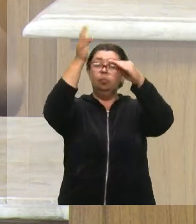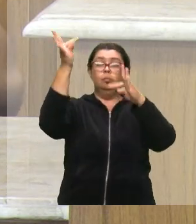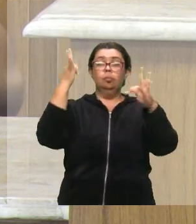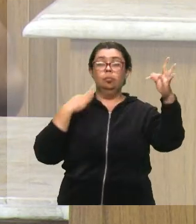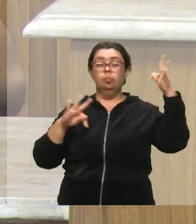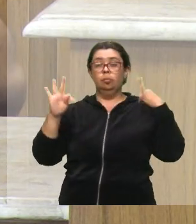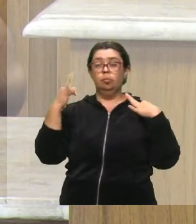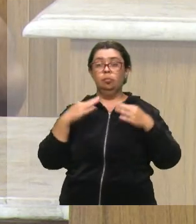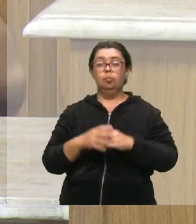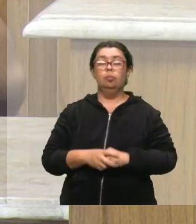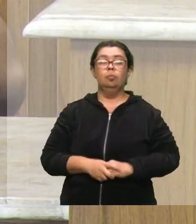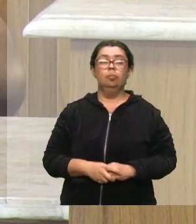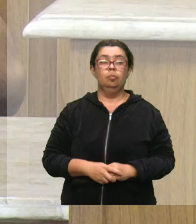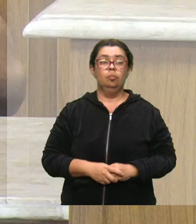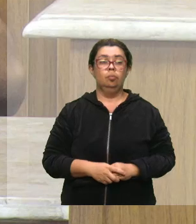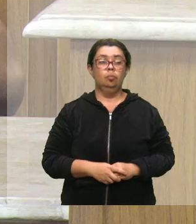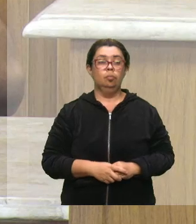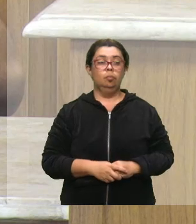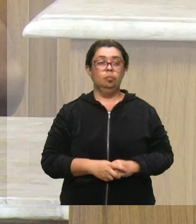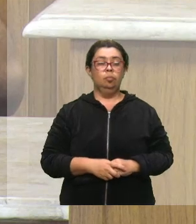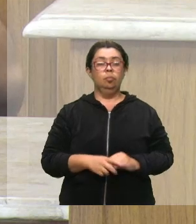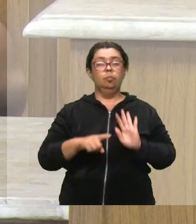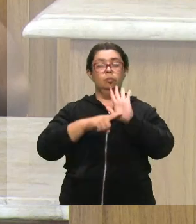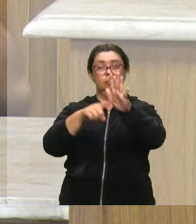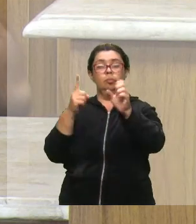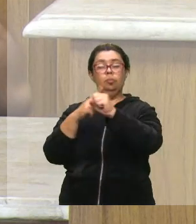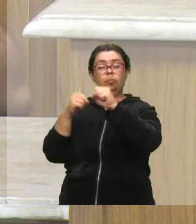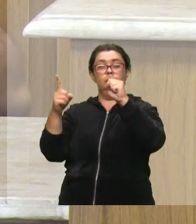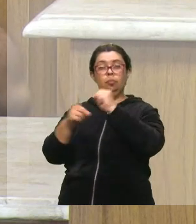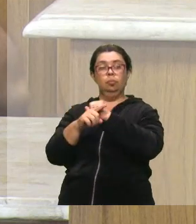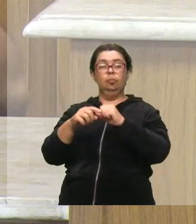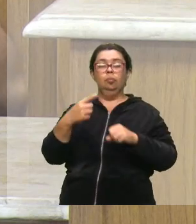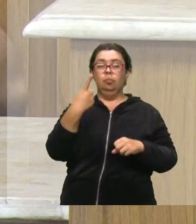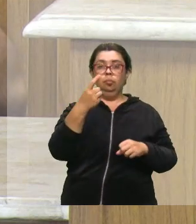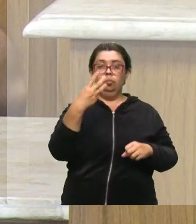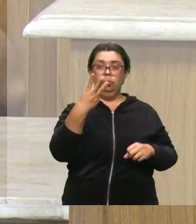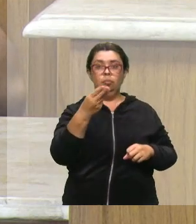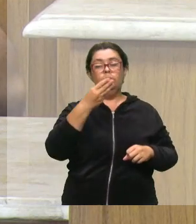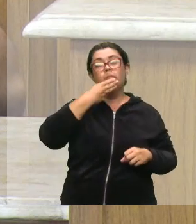municipal e regional. Assistência Social,